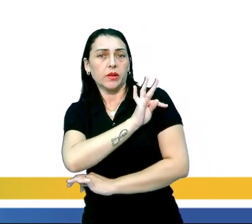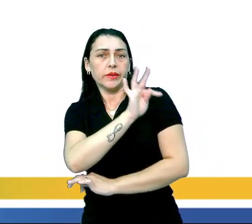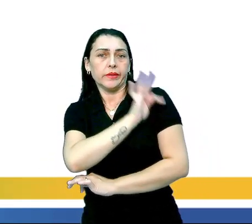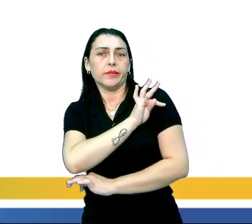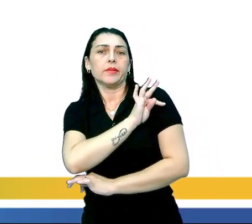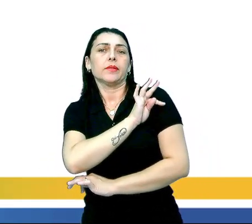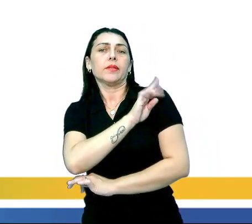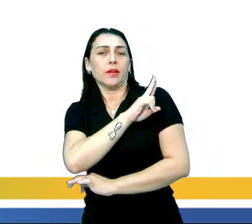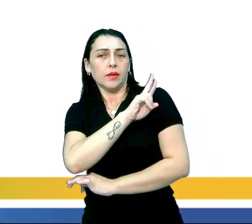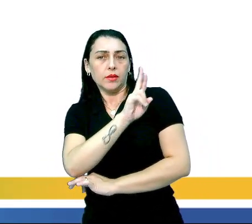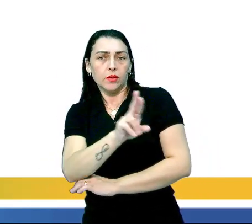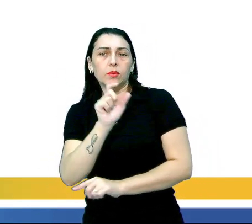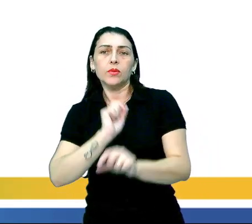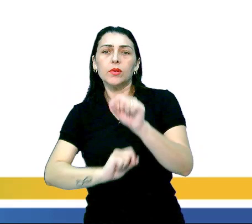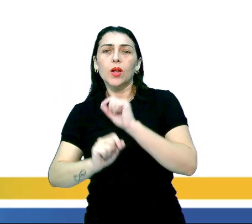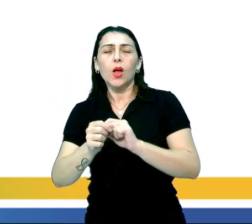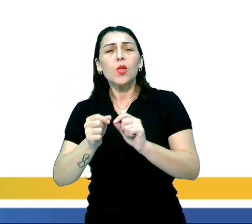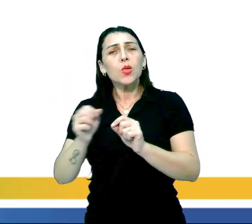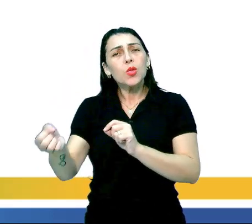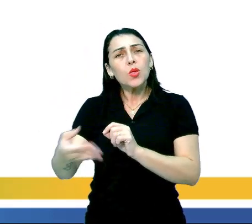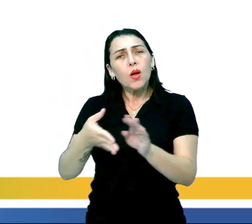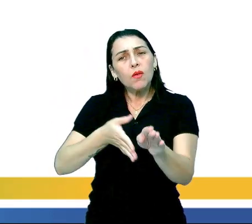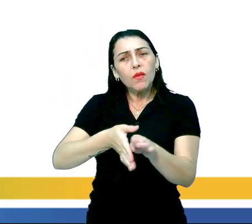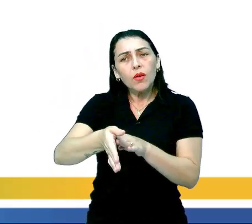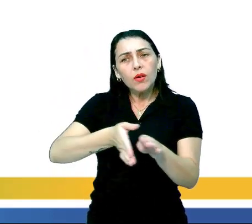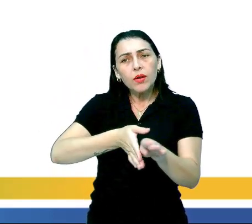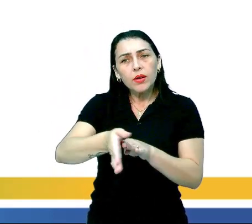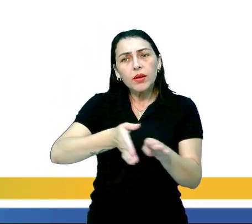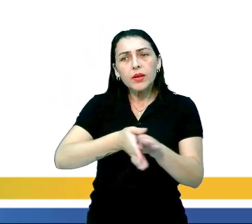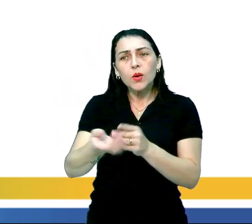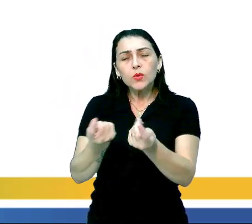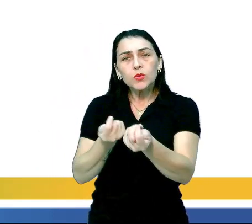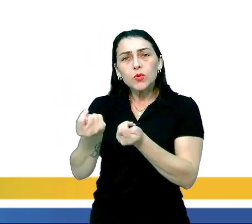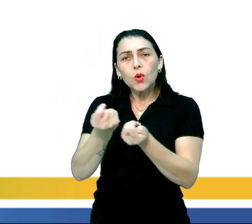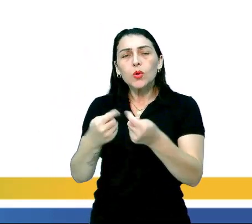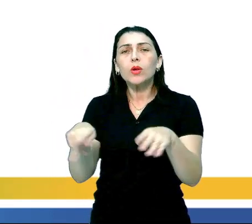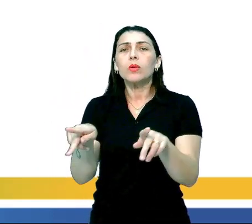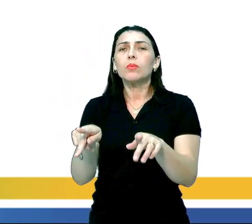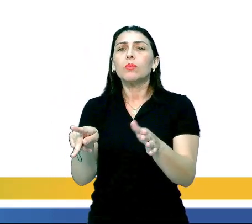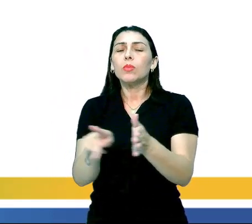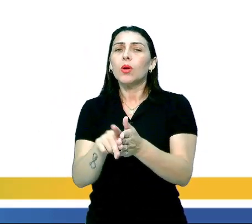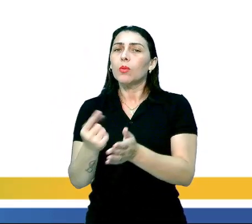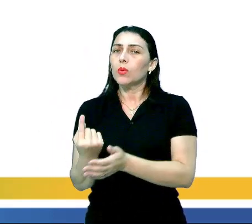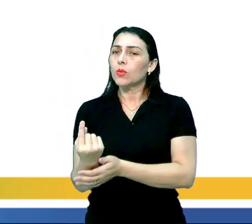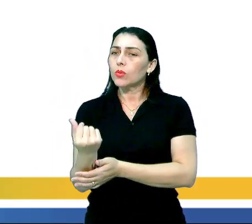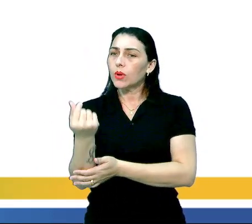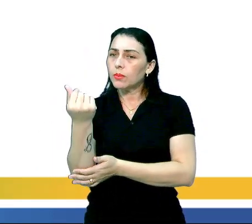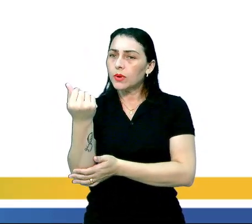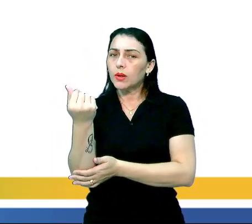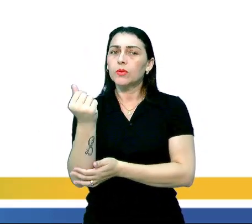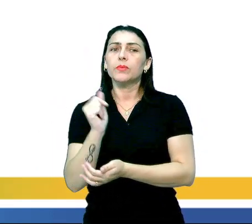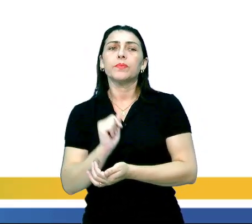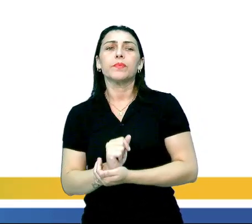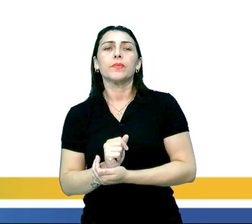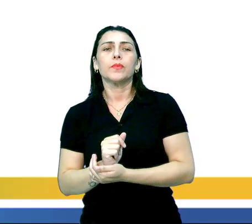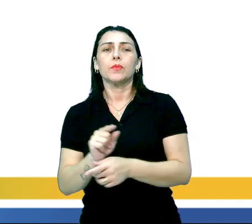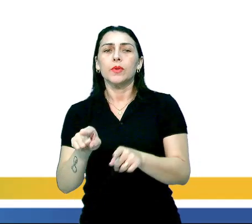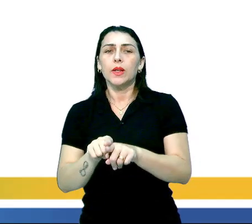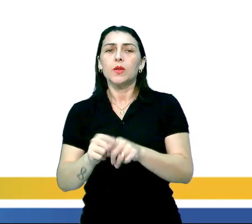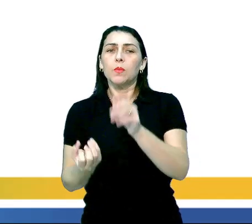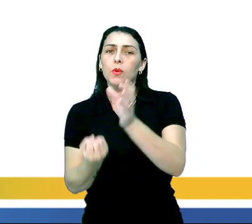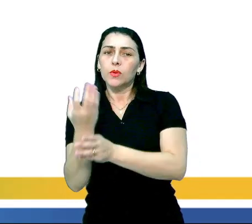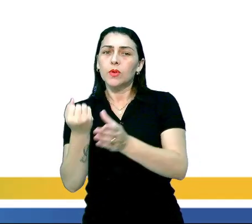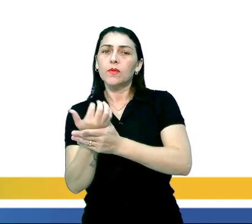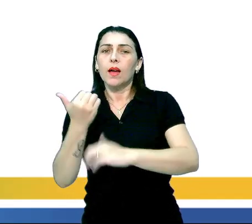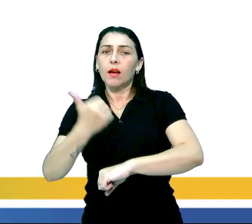processo técnico, na medida em que se pressupõe uma nova orientação no controle do capital, no